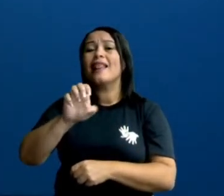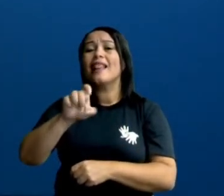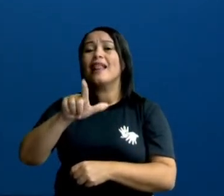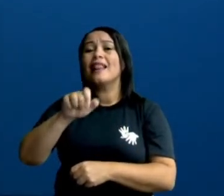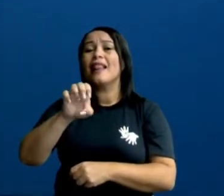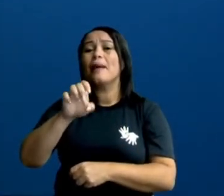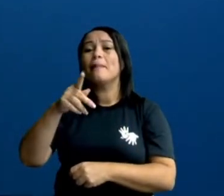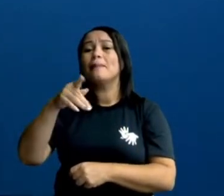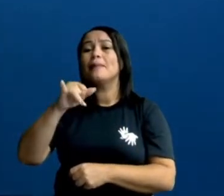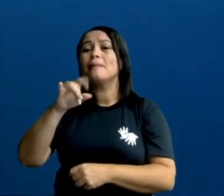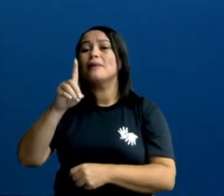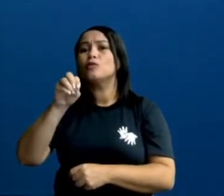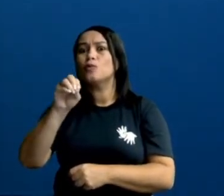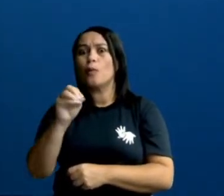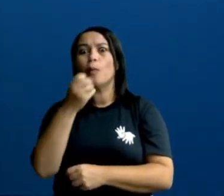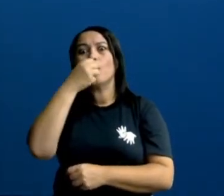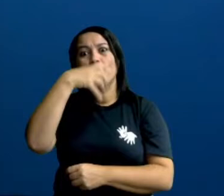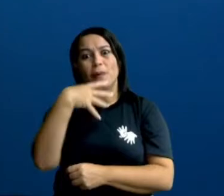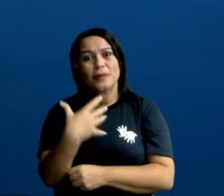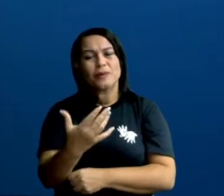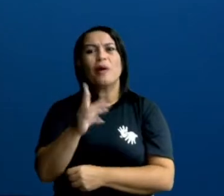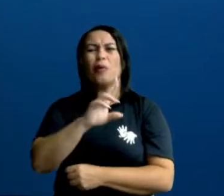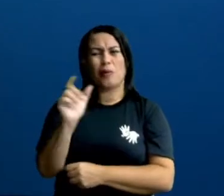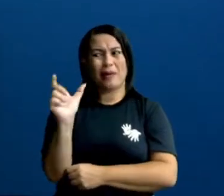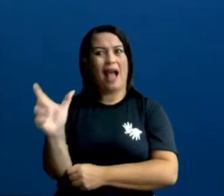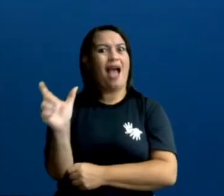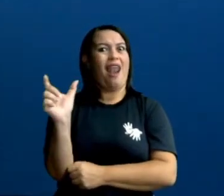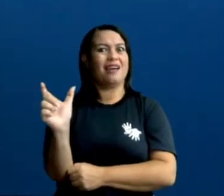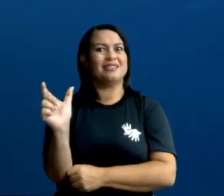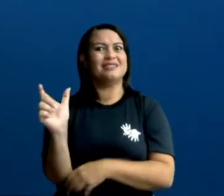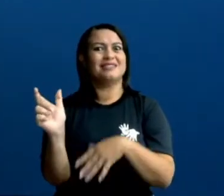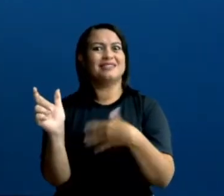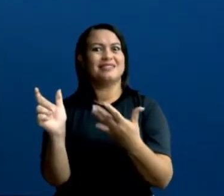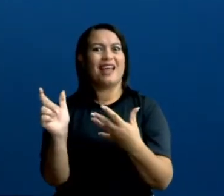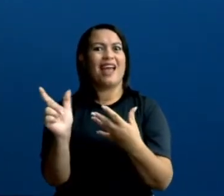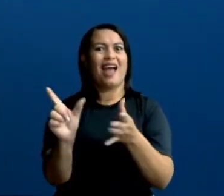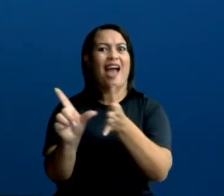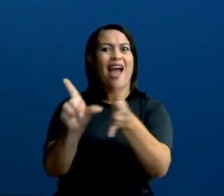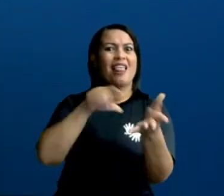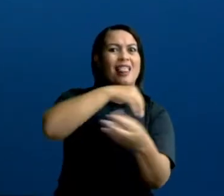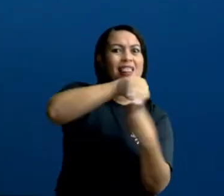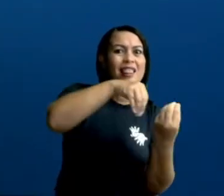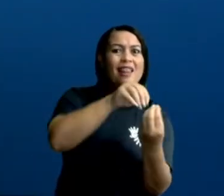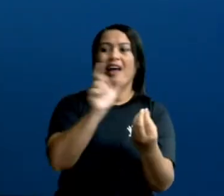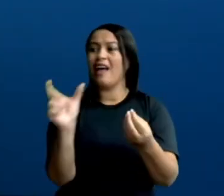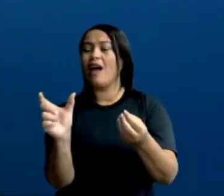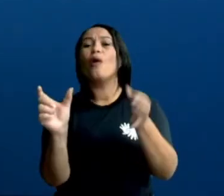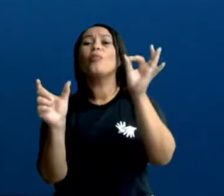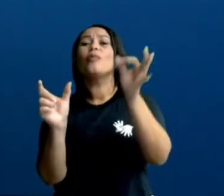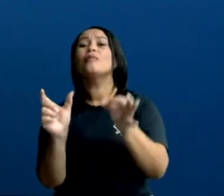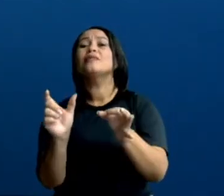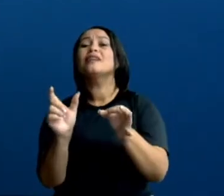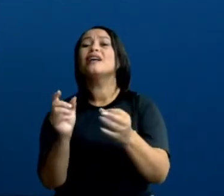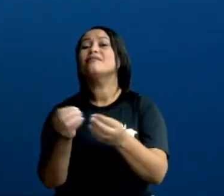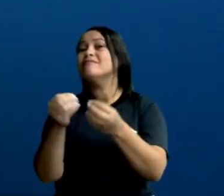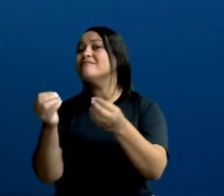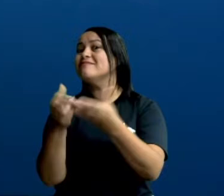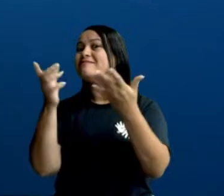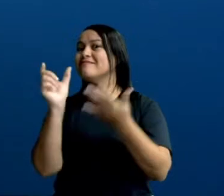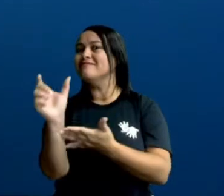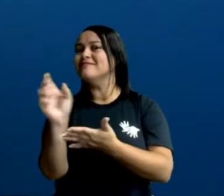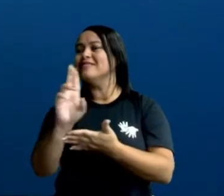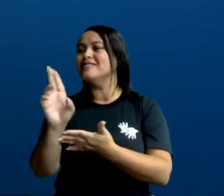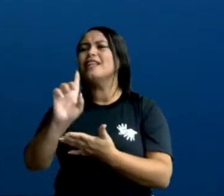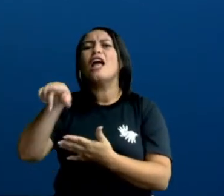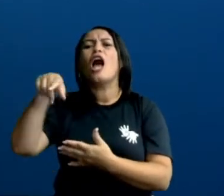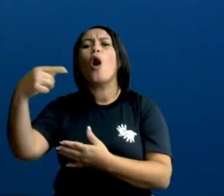paralelepípedo. Muito bem. É um nome grande, né? Mas é o nome da figura. E a próxima figura?